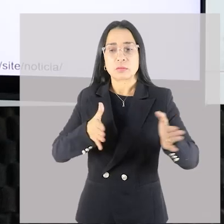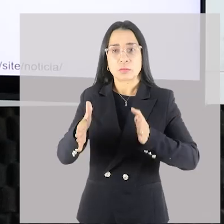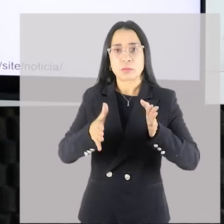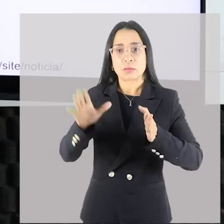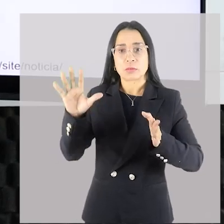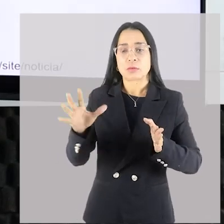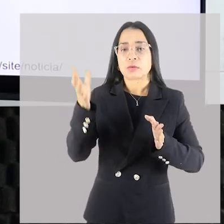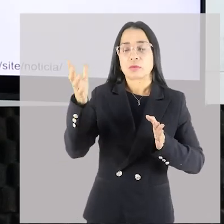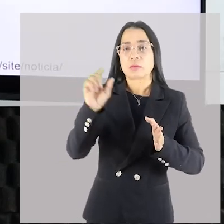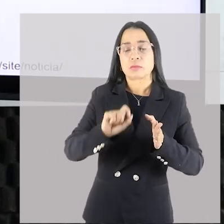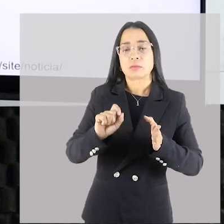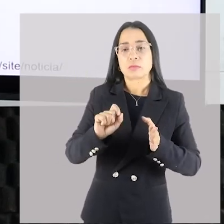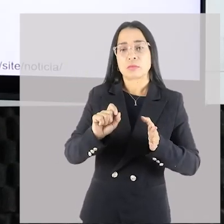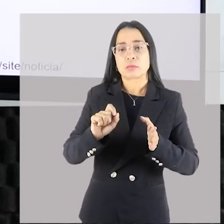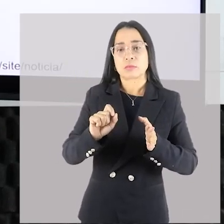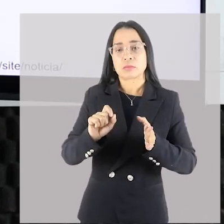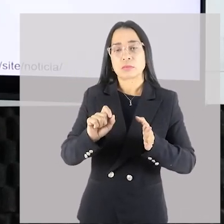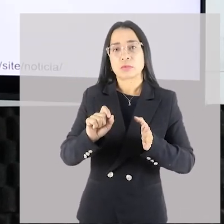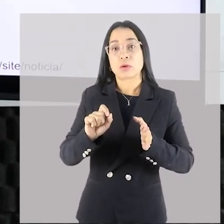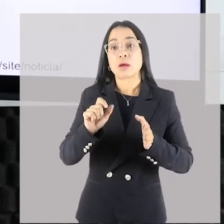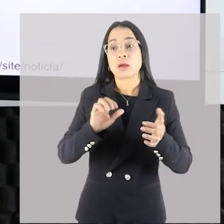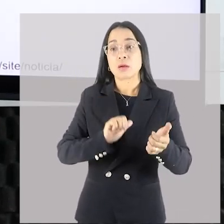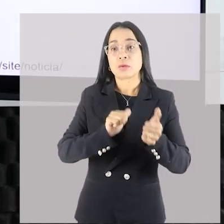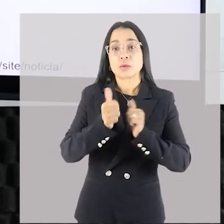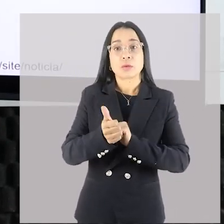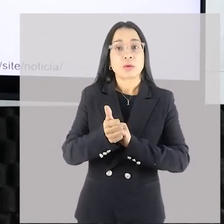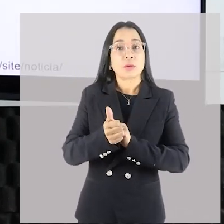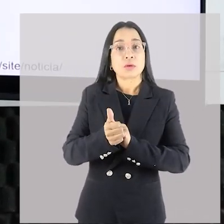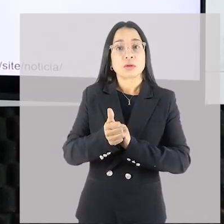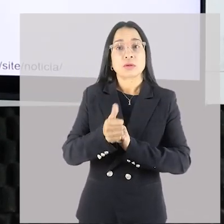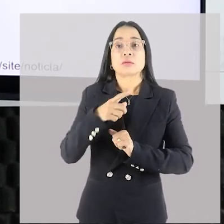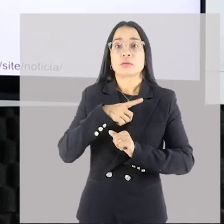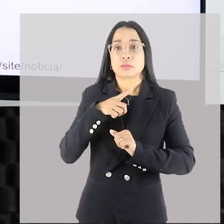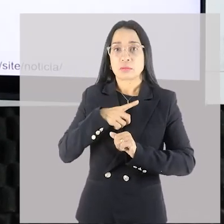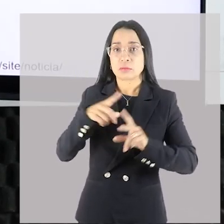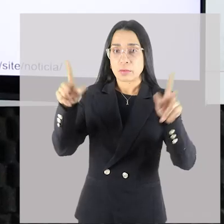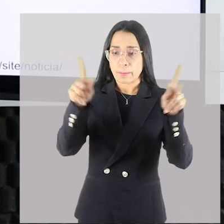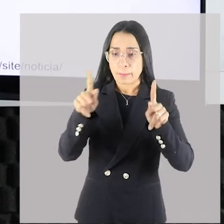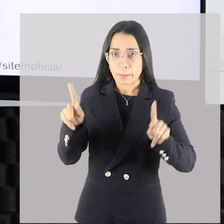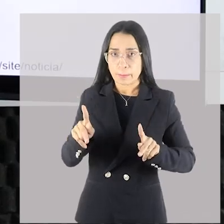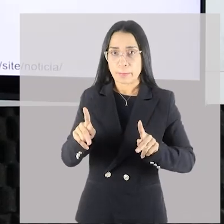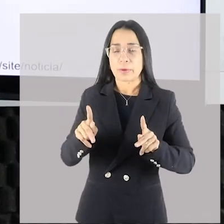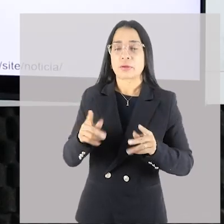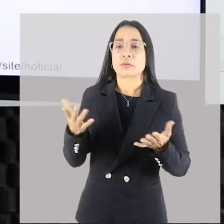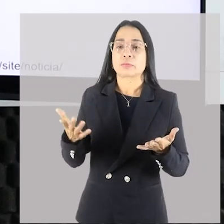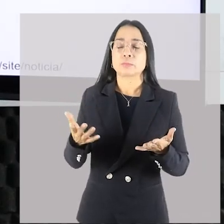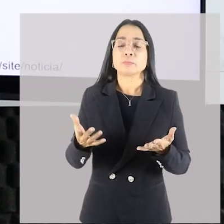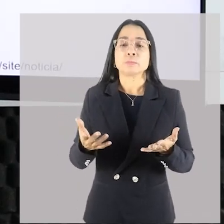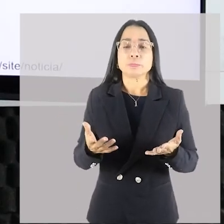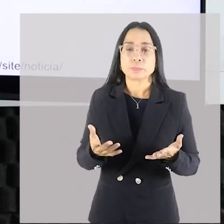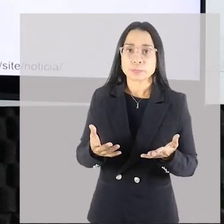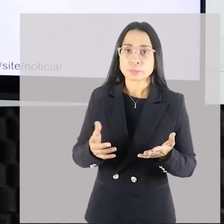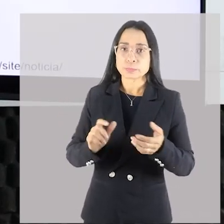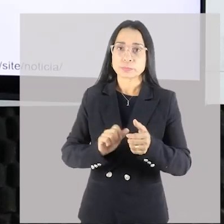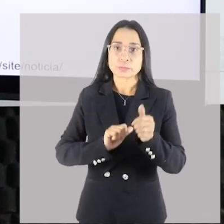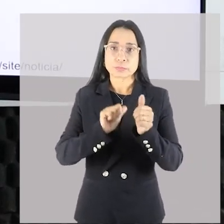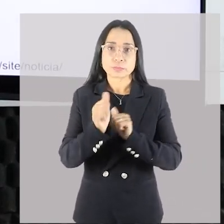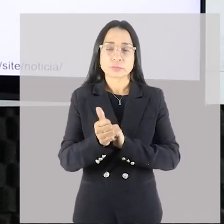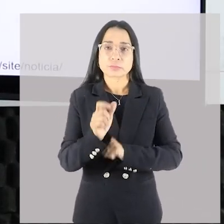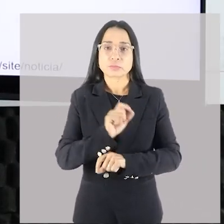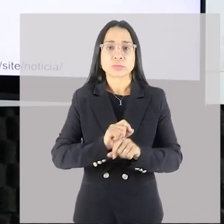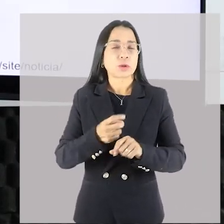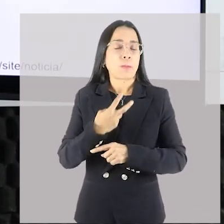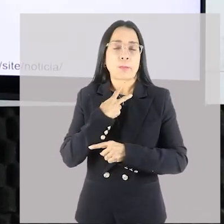que ocorriam esses jogos, era um período de paz. Tá? E aí, nesses jogos, não